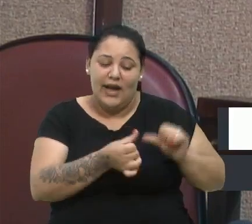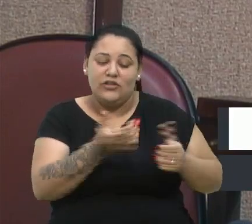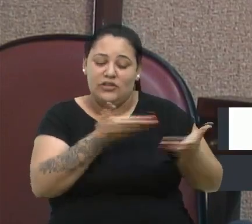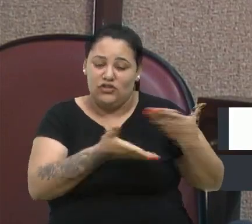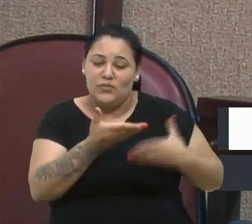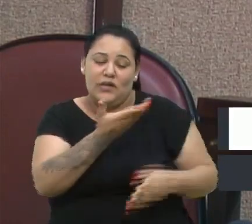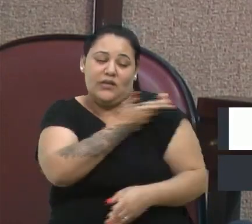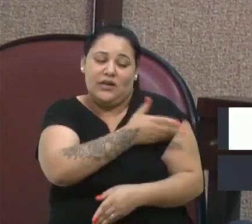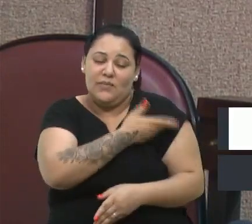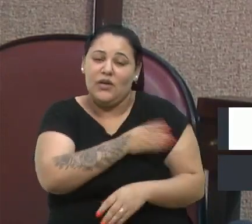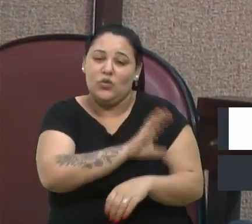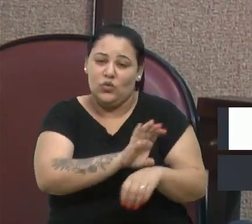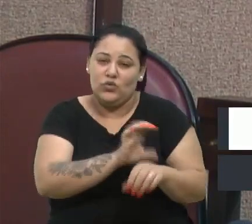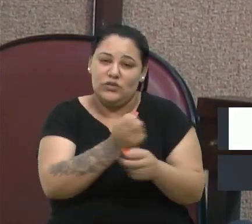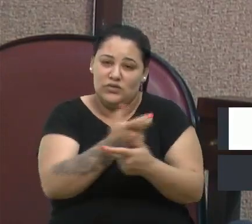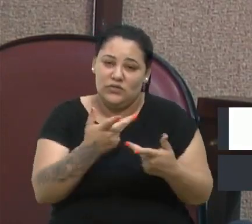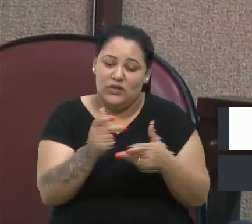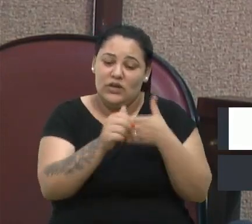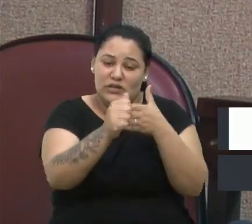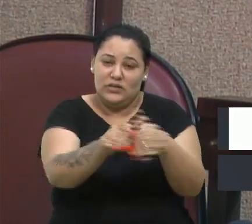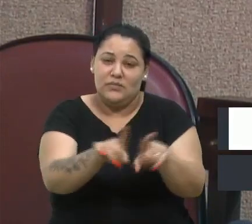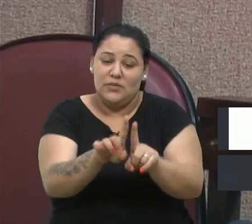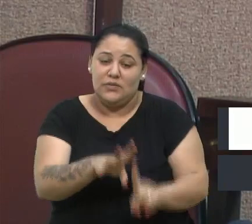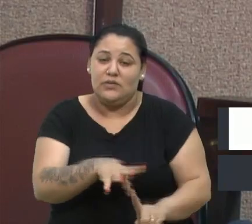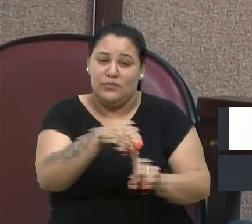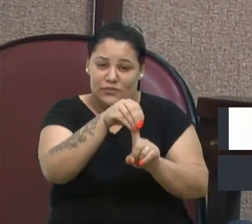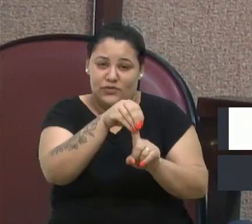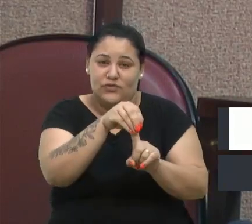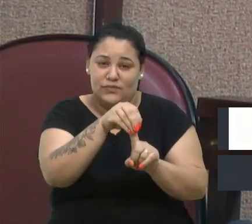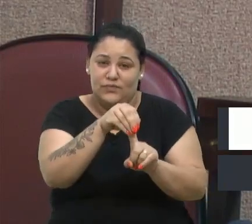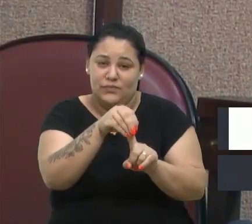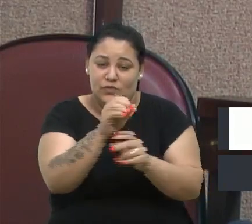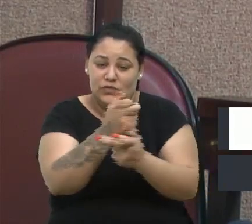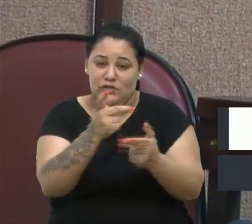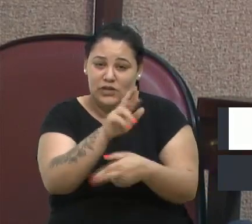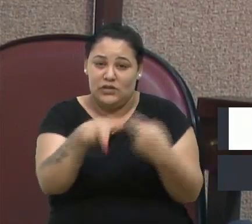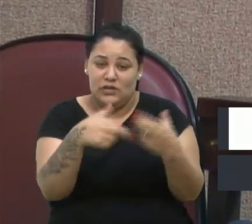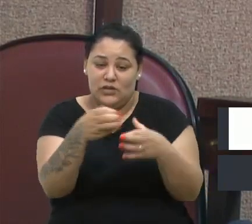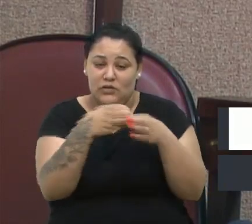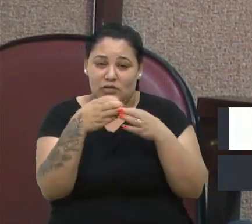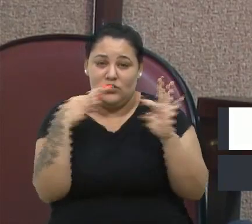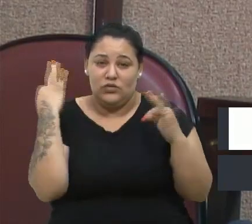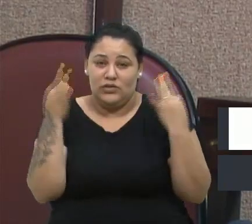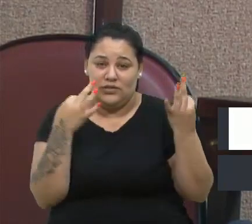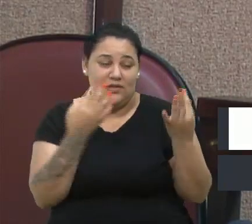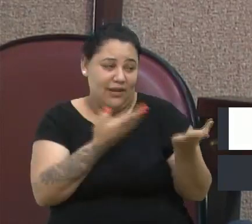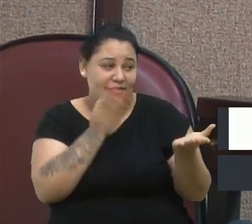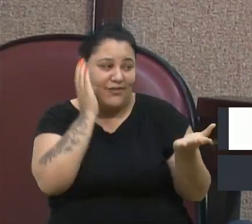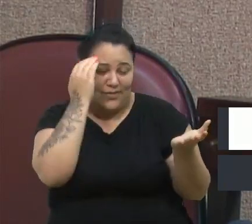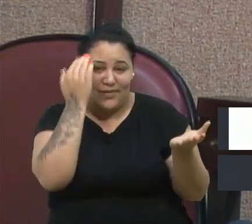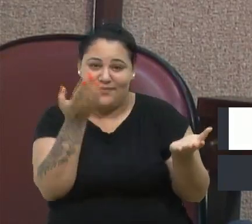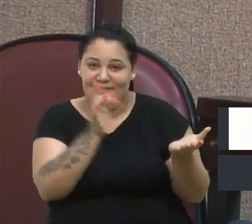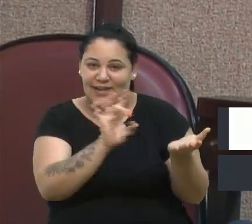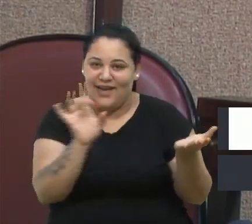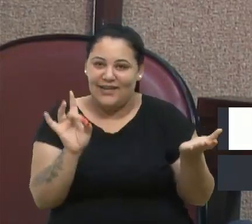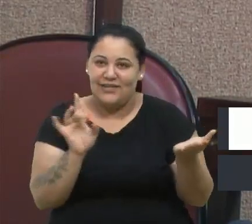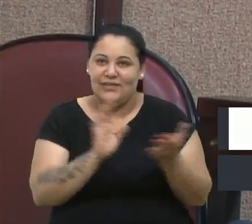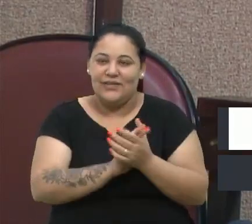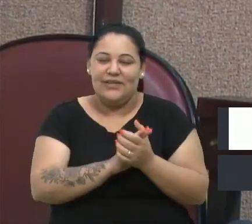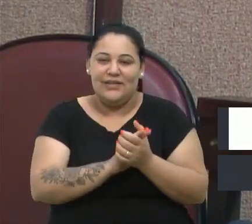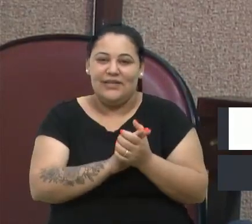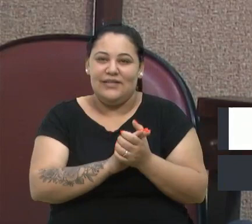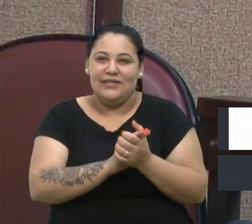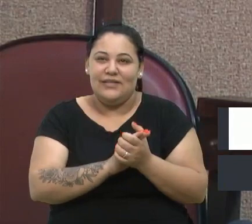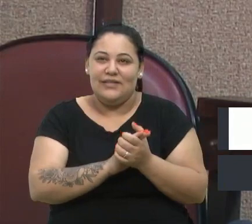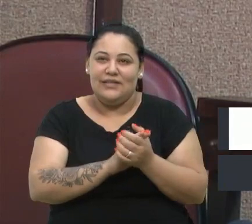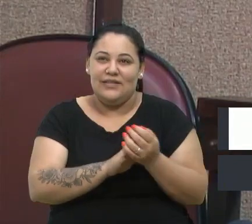orientação, principalmente, vereador Felipe, orientações turísticas, para que meu tempo chamava balconista, mas para cada